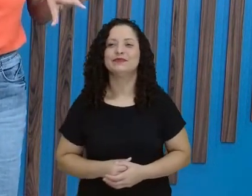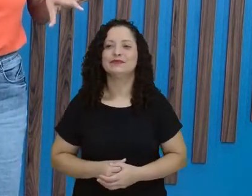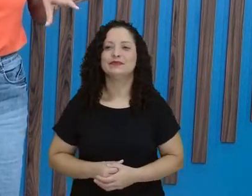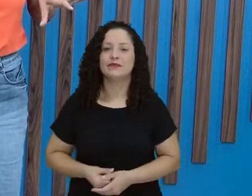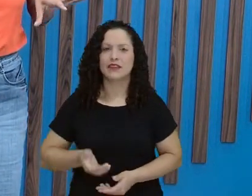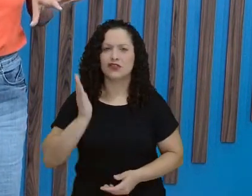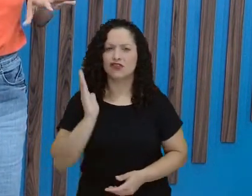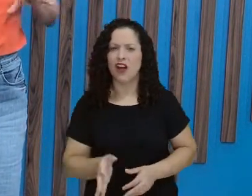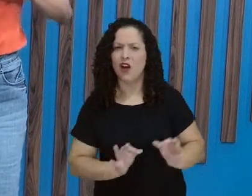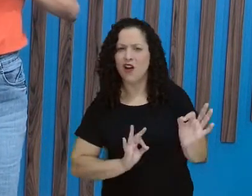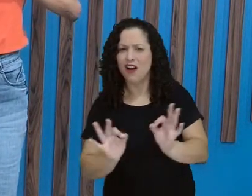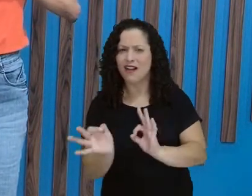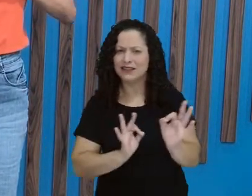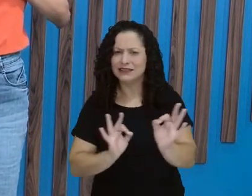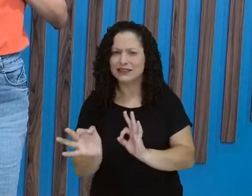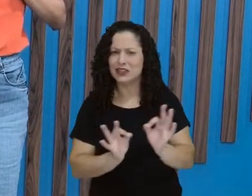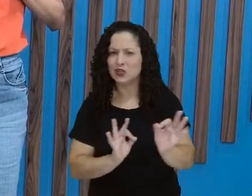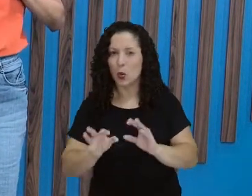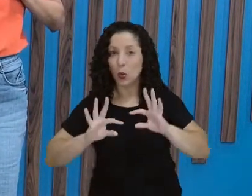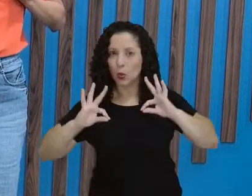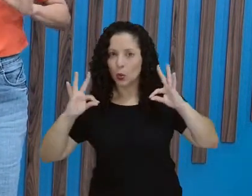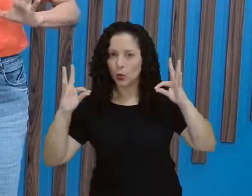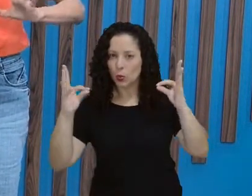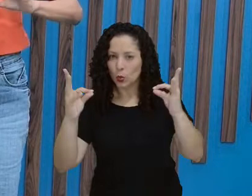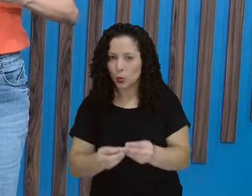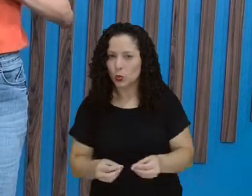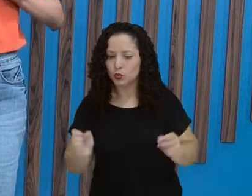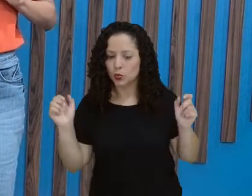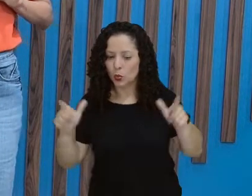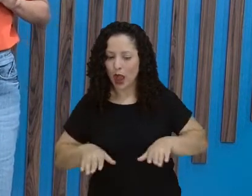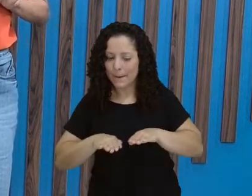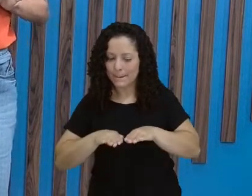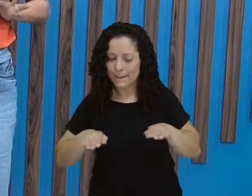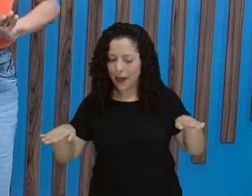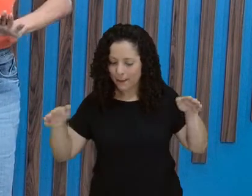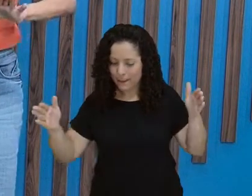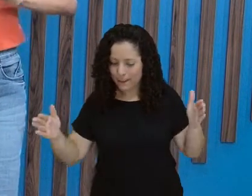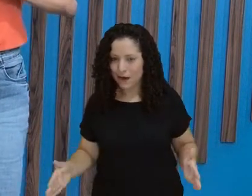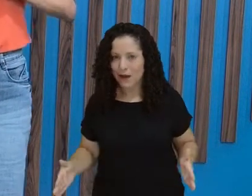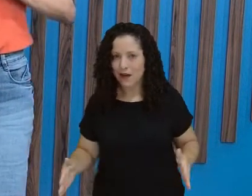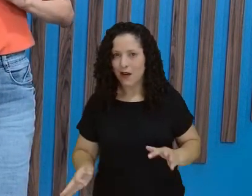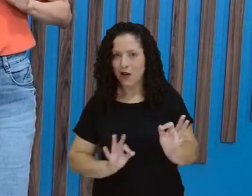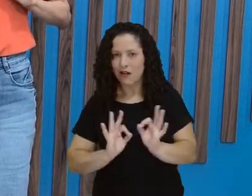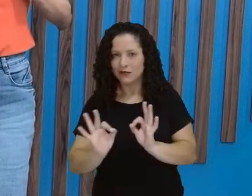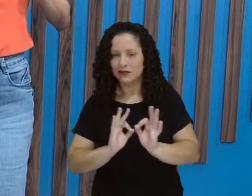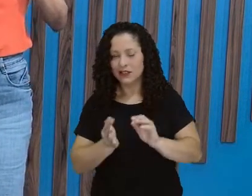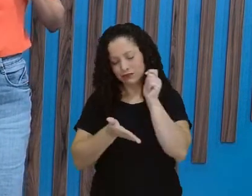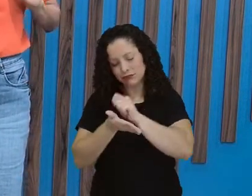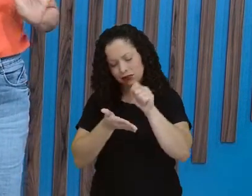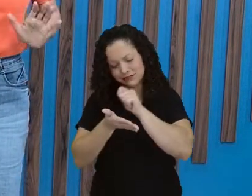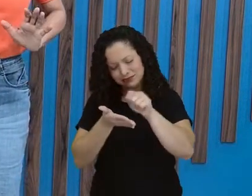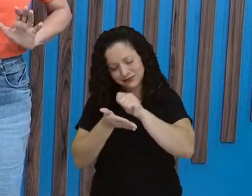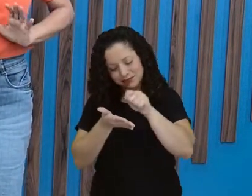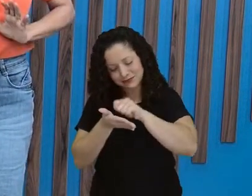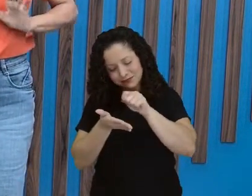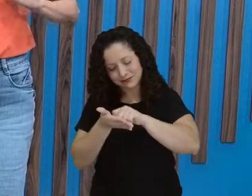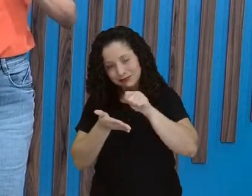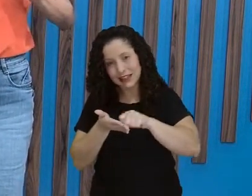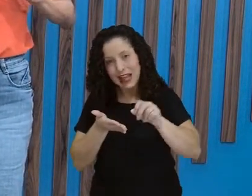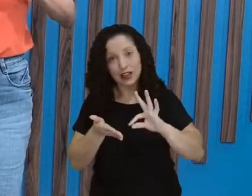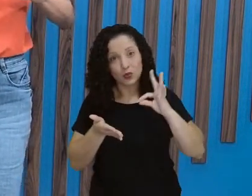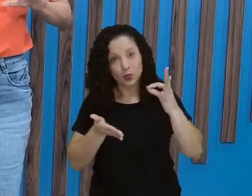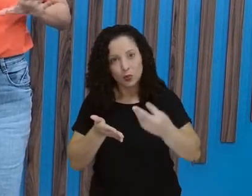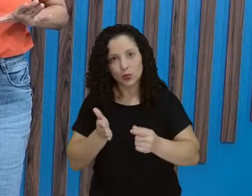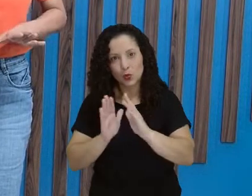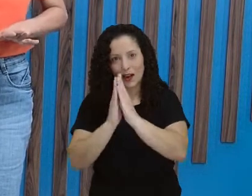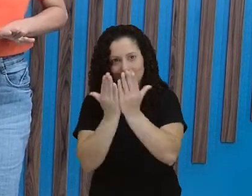Separou seu material, organizou tudo aí no cantinho. Se precisar anotar alguma coisa, é muito bom você ter o caderno, lápis,